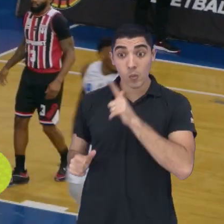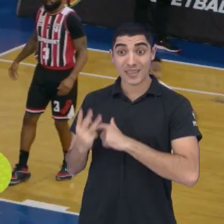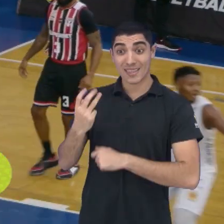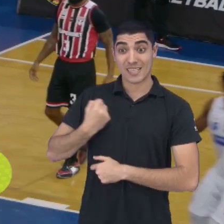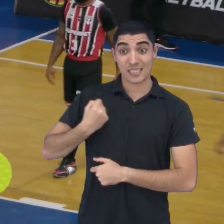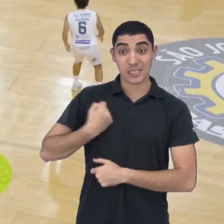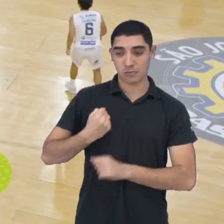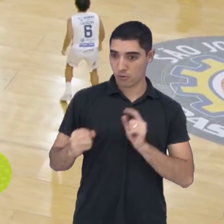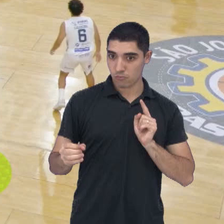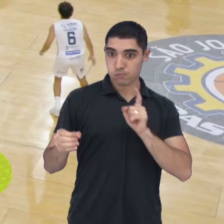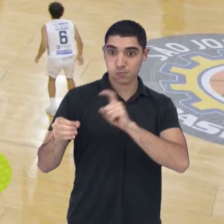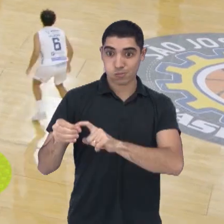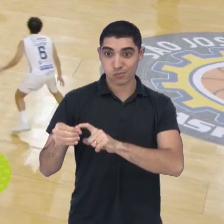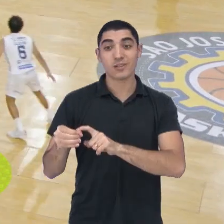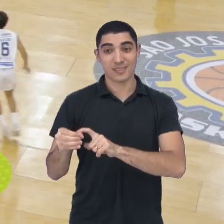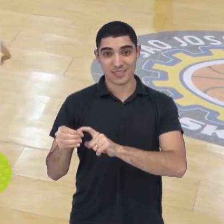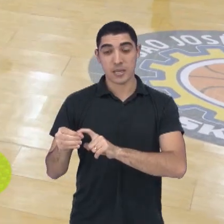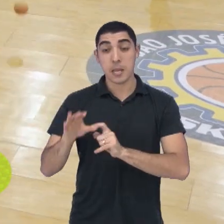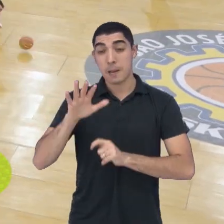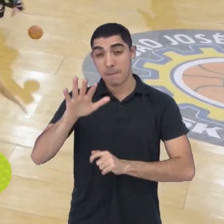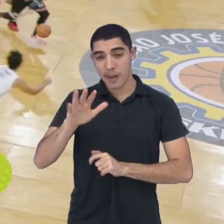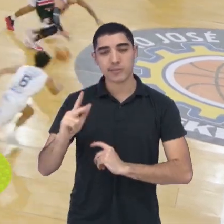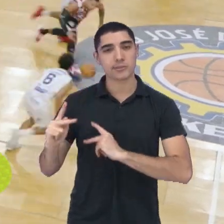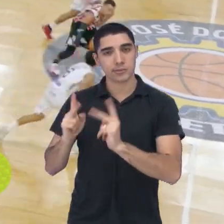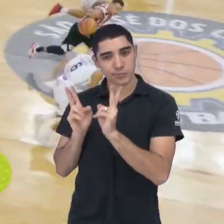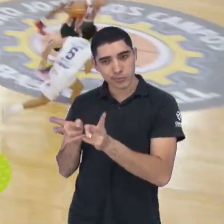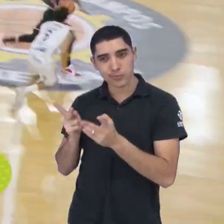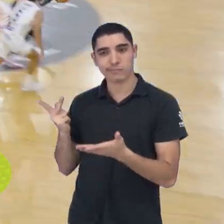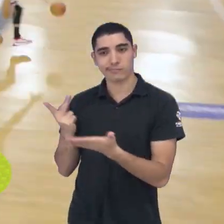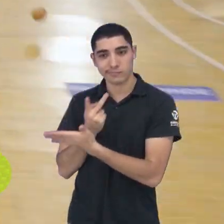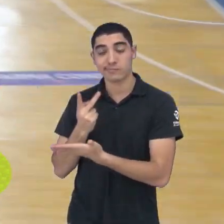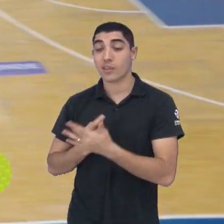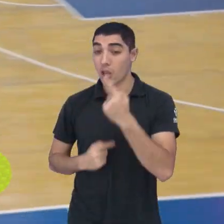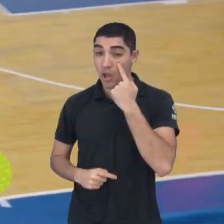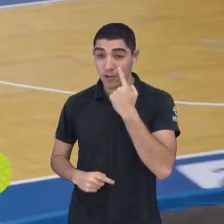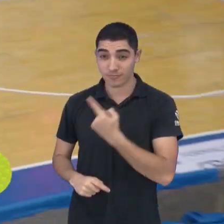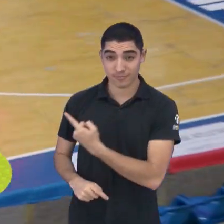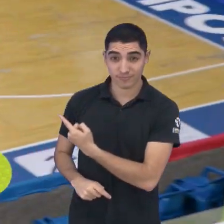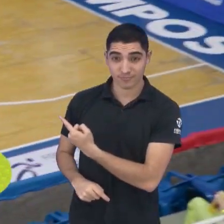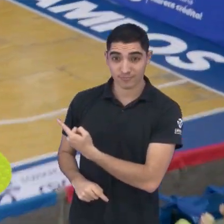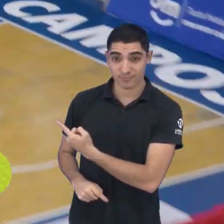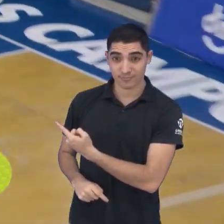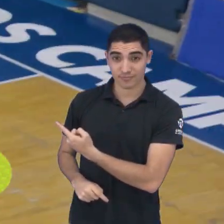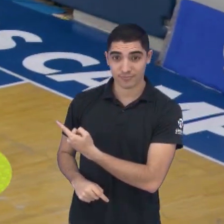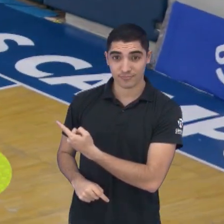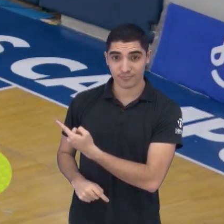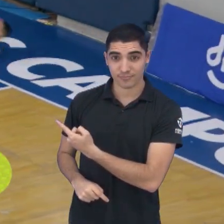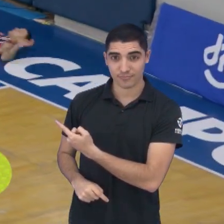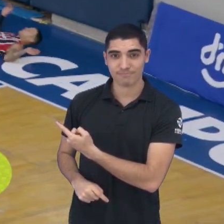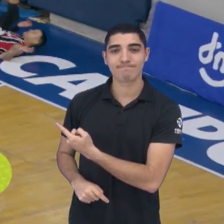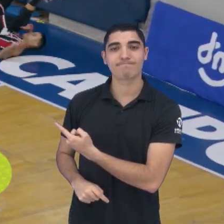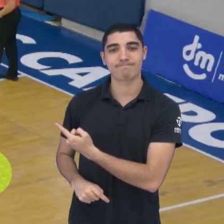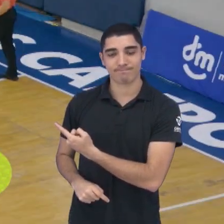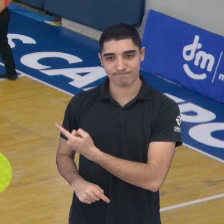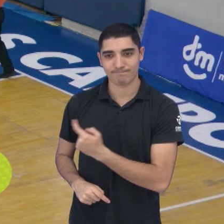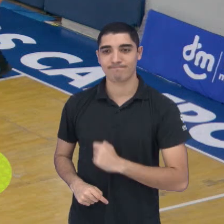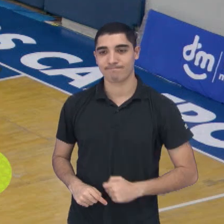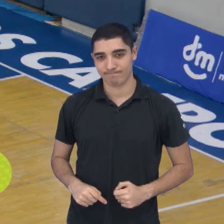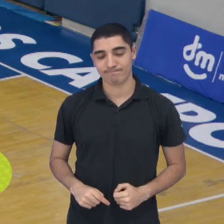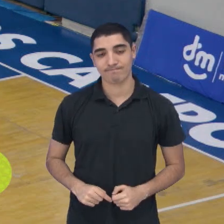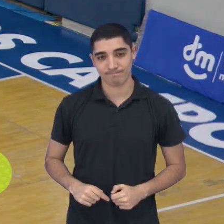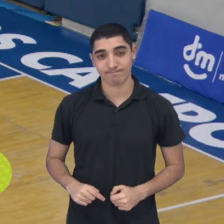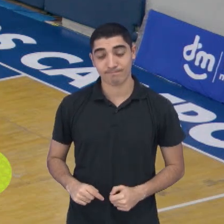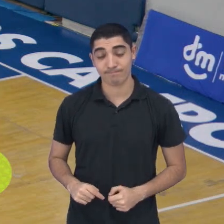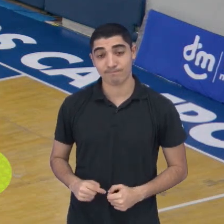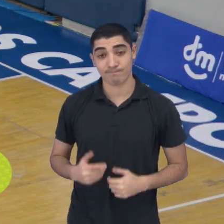José. Só que os erros prevaleceram, como nessa jogada que terminou em lance livre para o São Paulo.